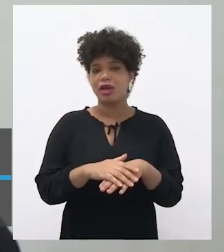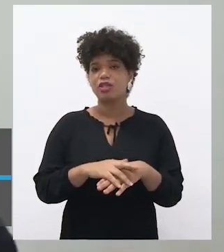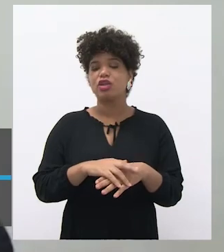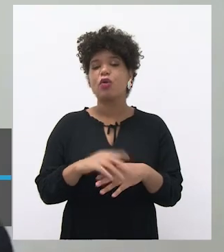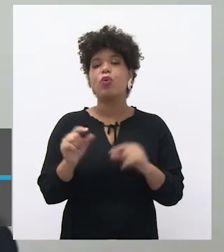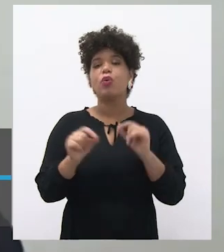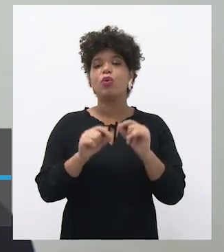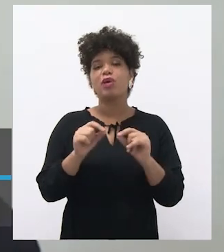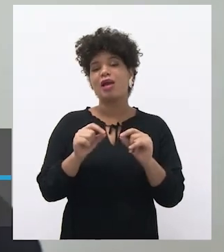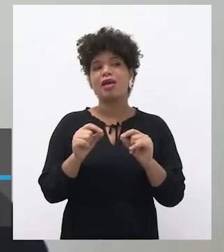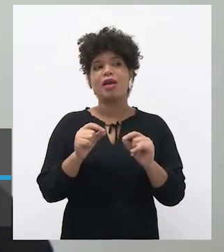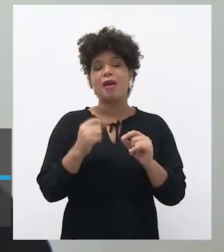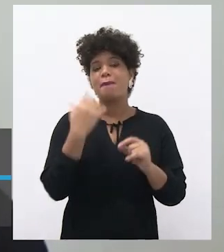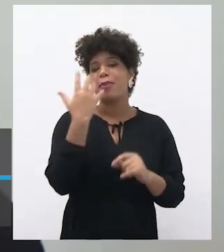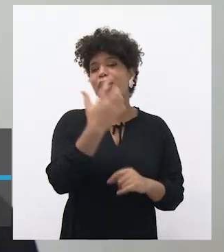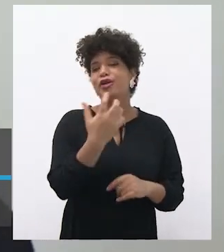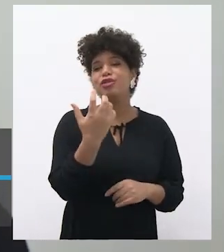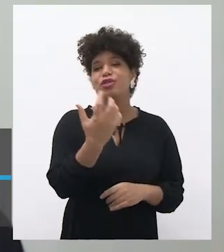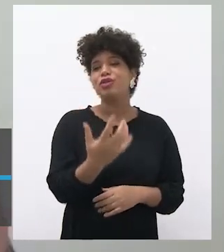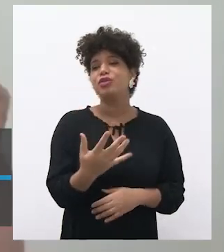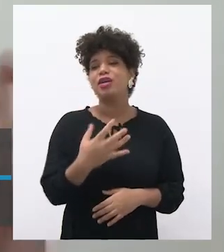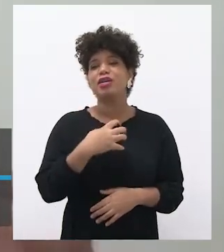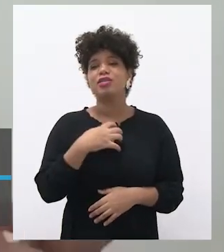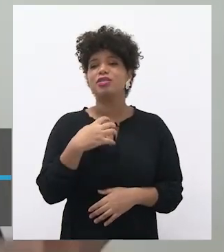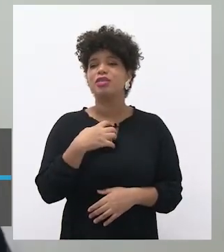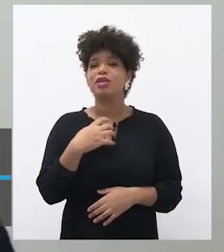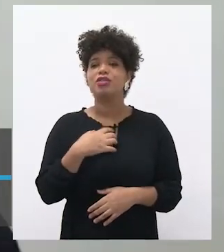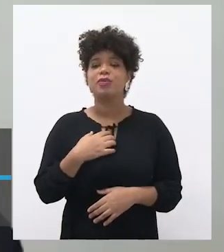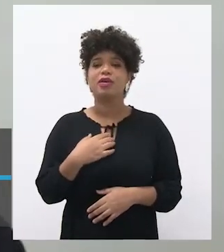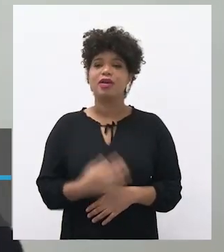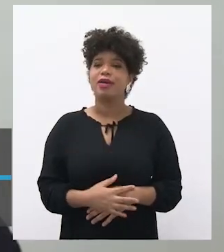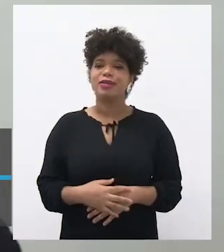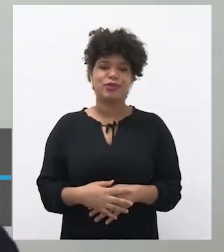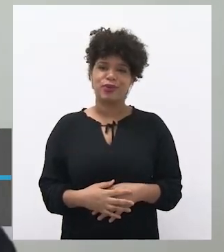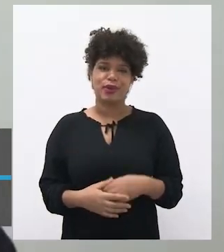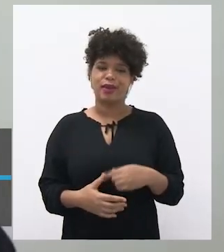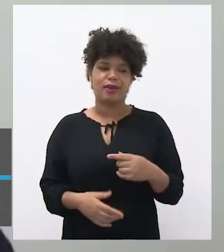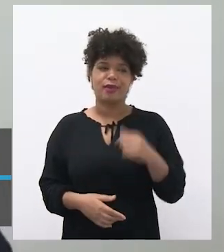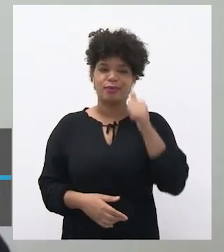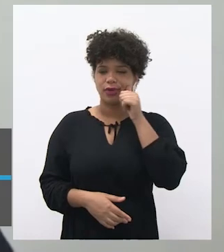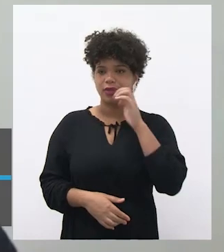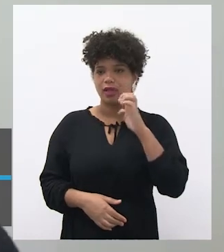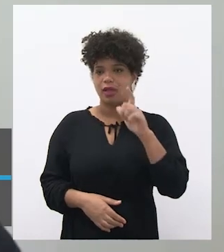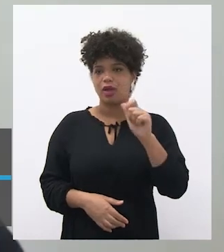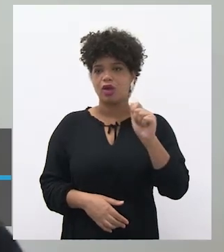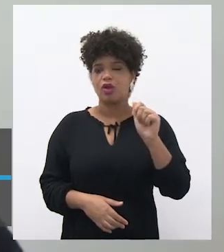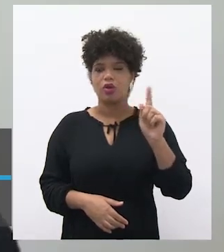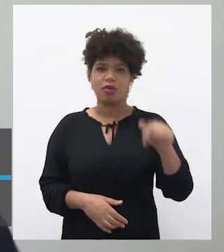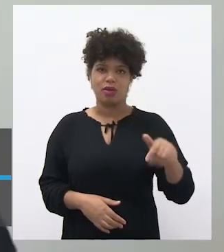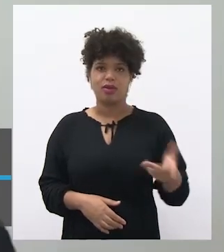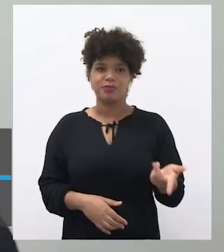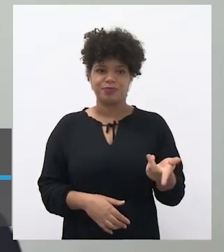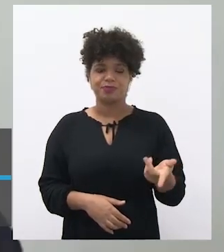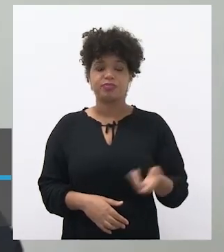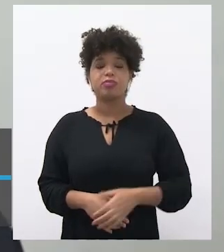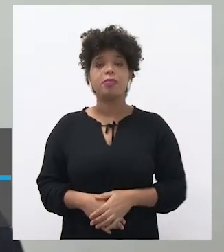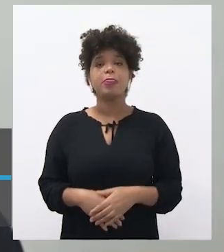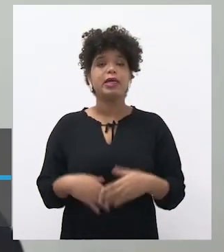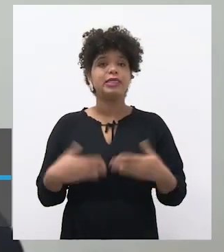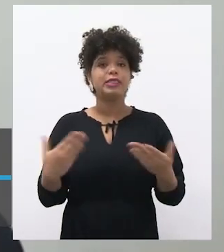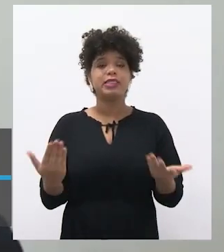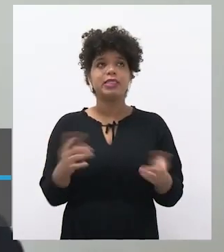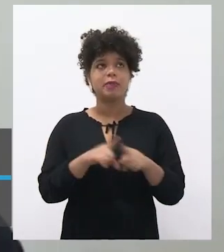crime que eu acho importante todo mundo saber, que ele só se procede mediante representação. O que é isso? Que